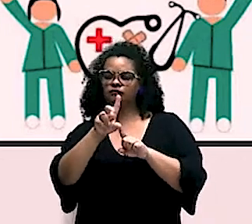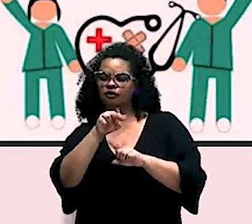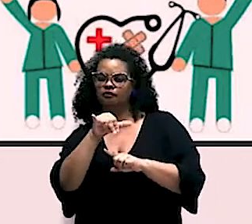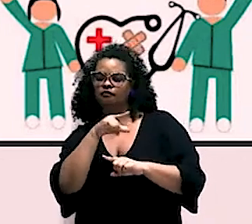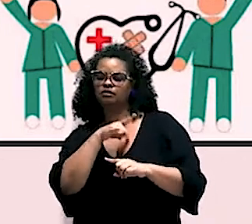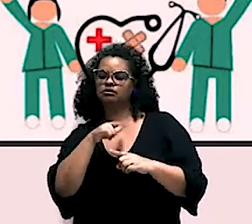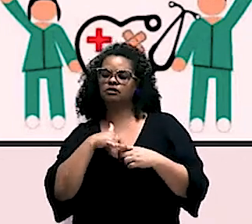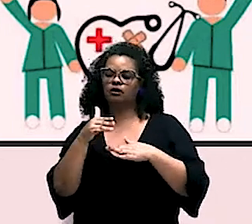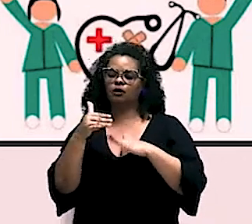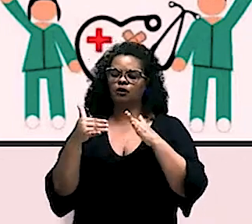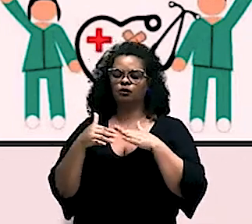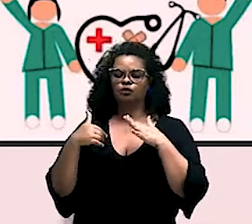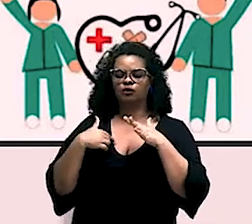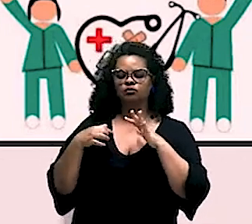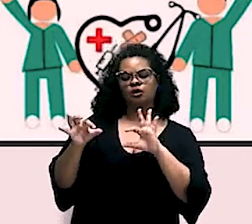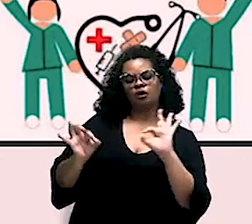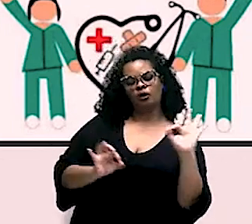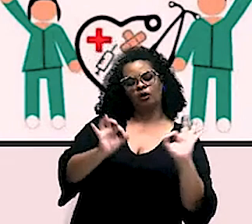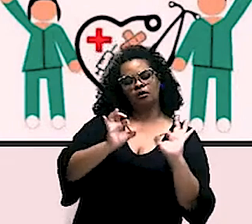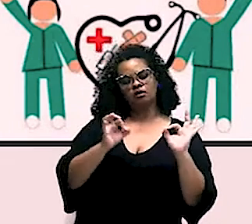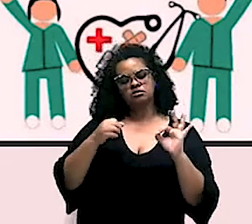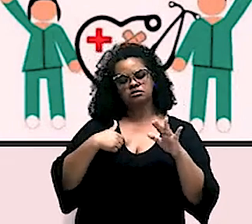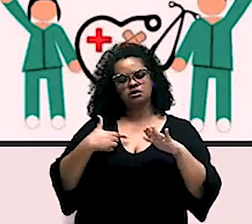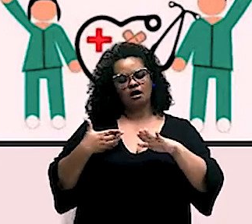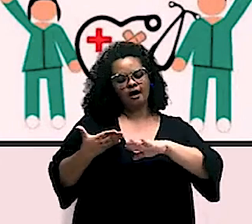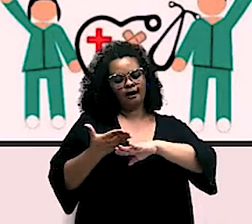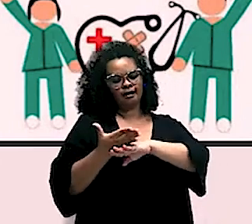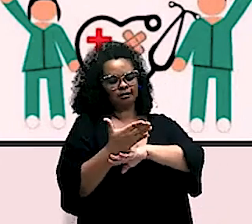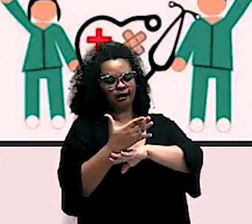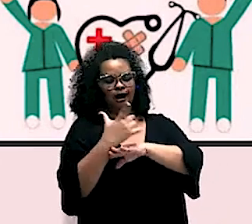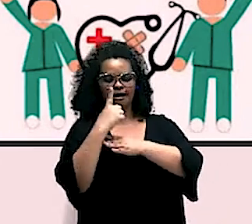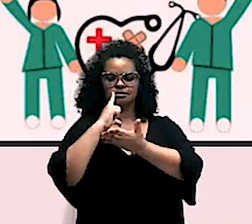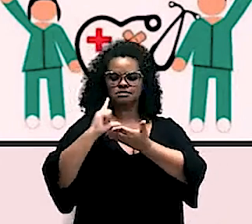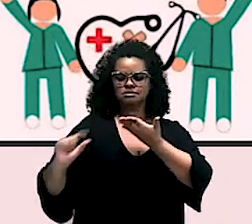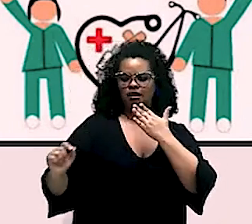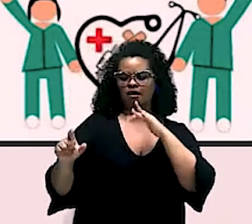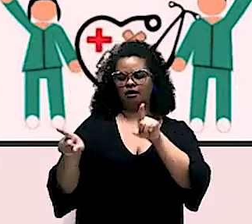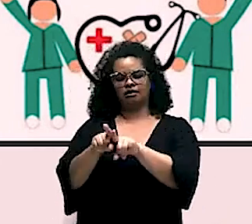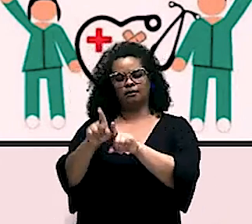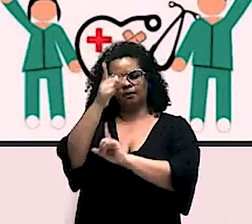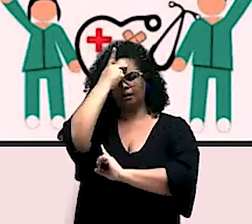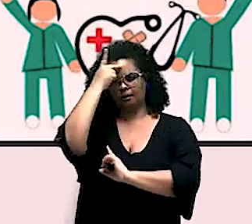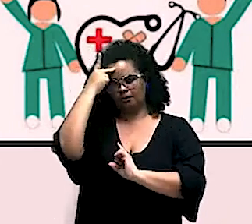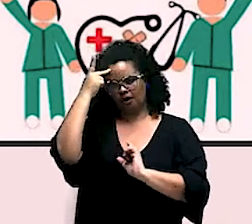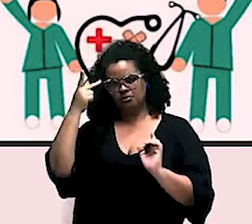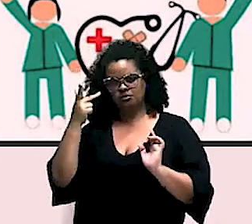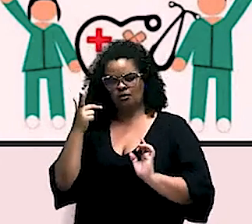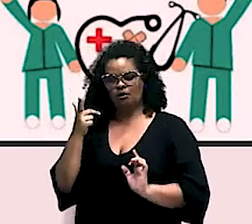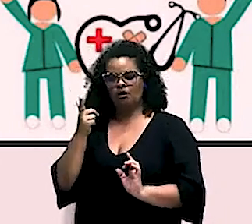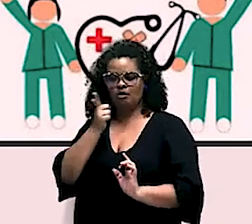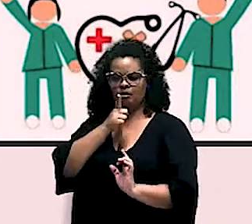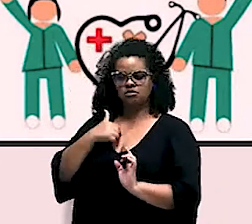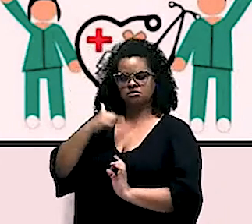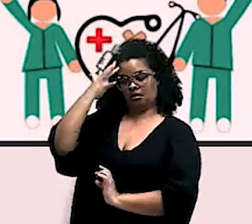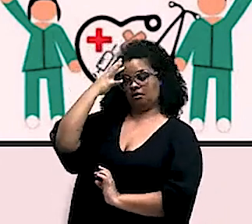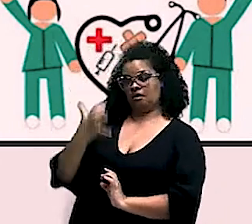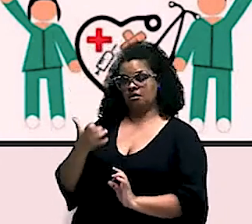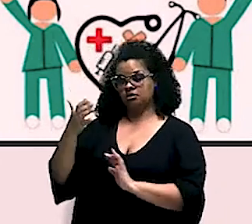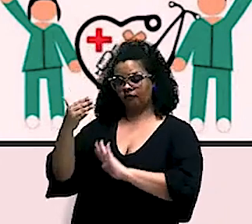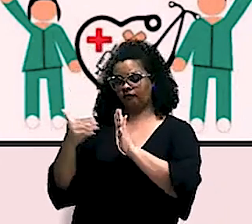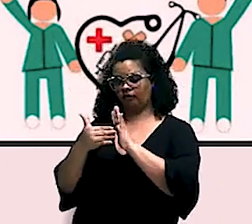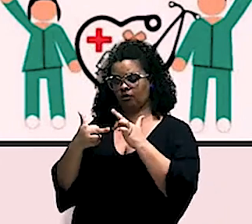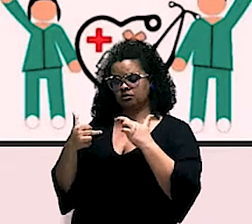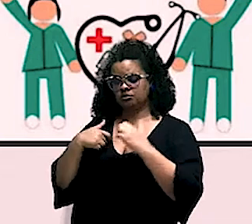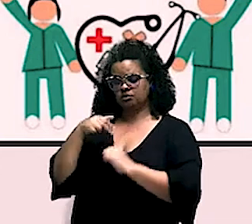né? Os fluxos e contrafluxos dos usuários são todos planejados nesse primeiro nível. E, por último, né, em termos